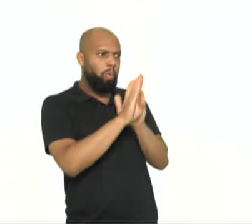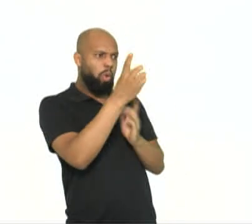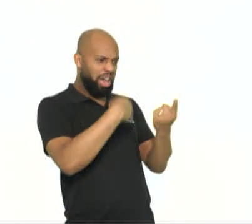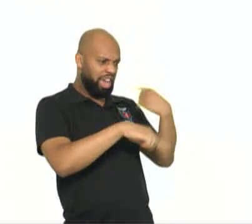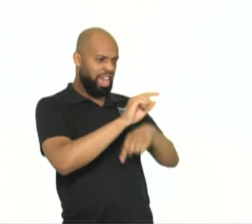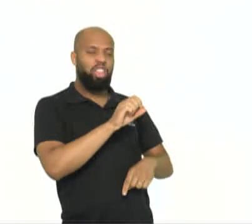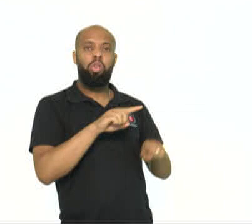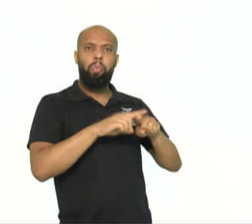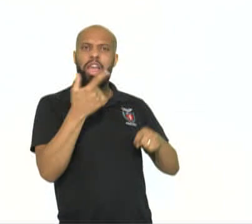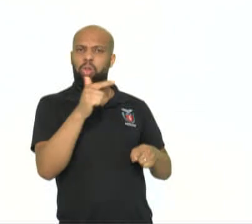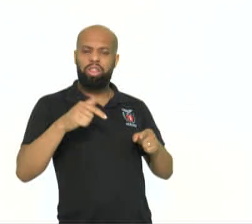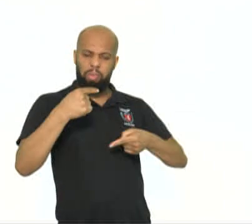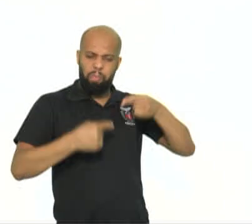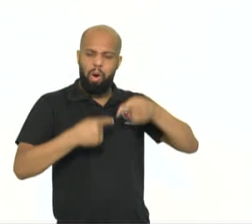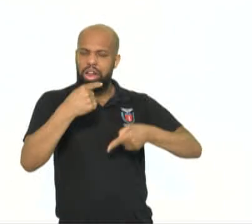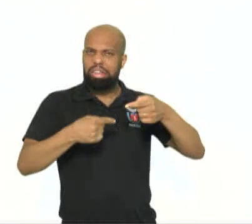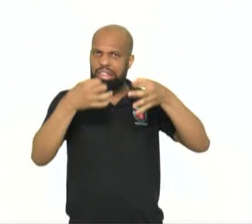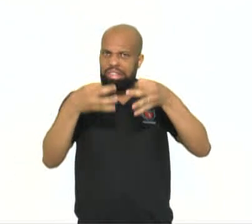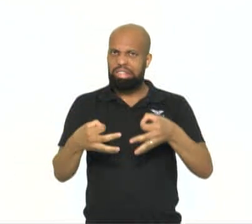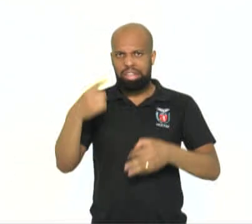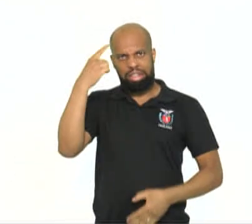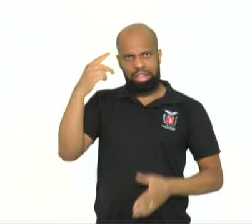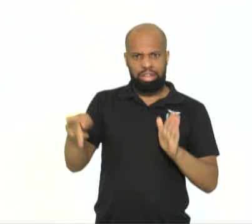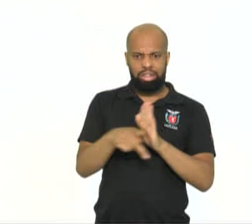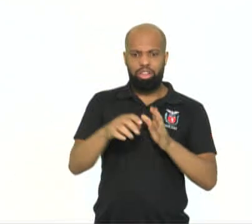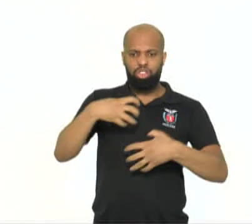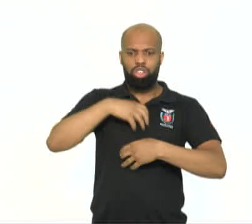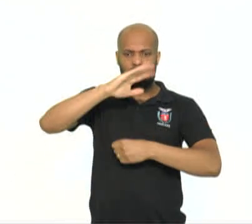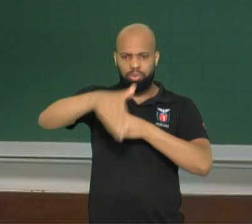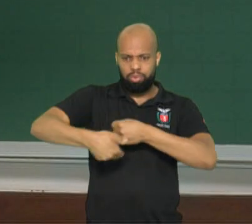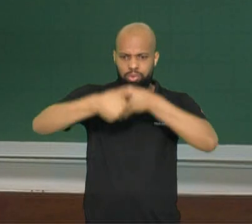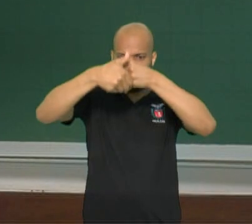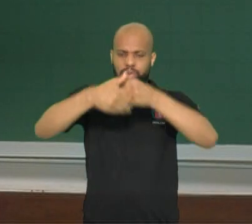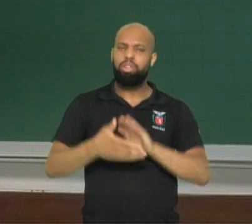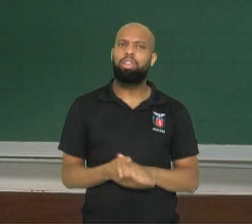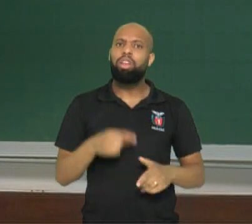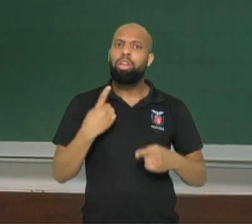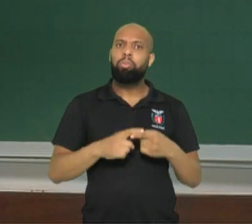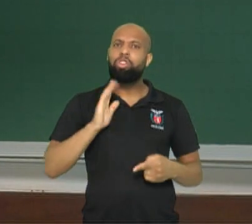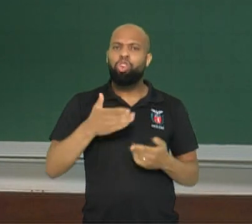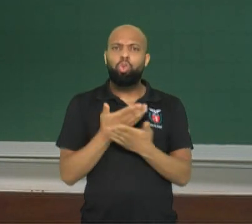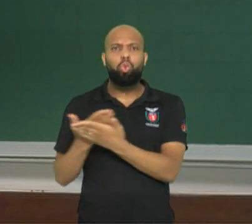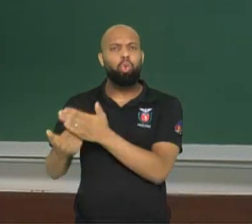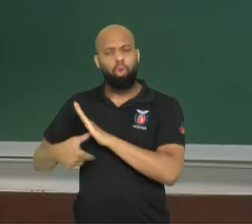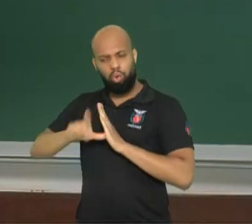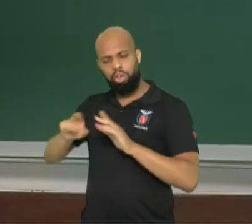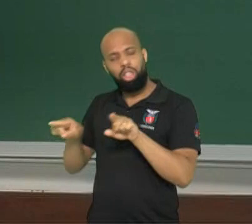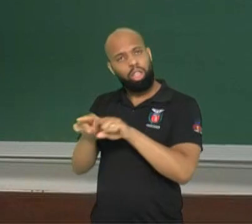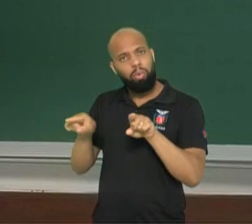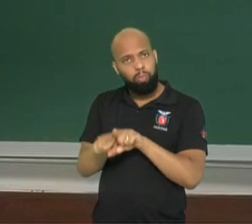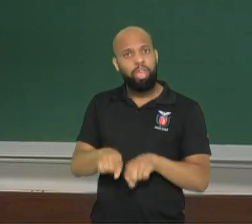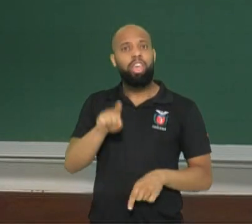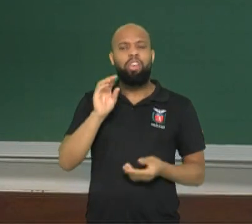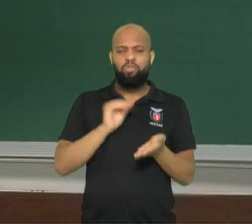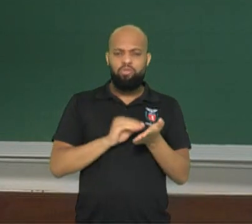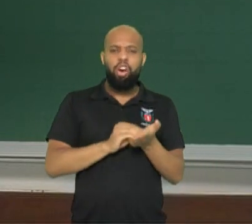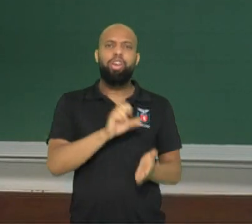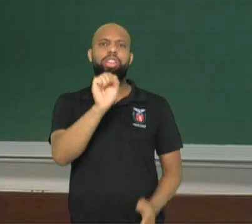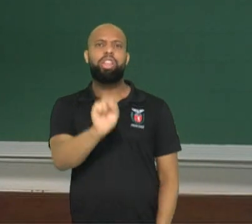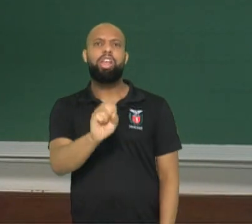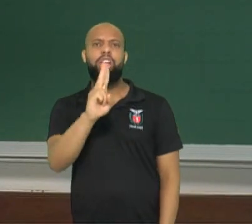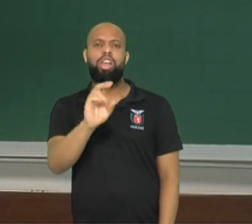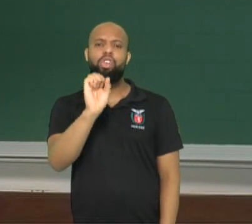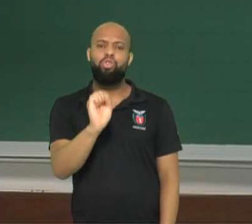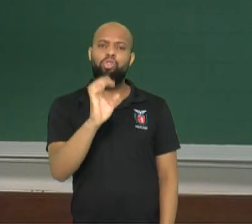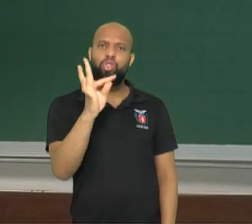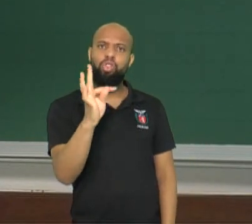uma política de desenvolvimento que pense em sustentabilidade? A gente já comentou bastante disso nas aulas anteriores, né? Que os governos têm